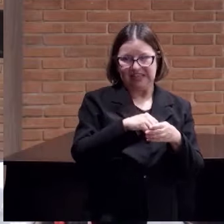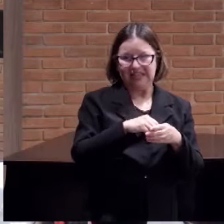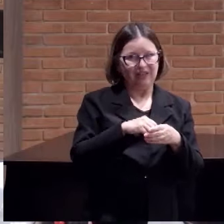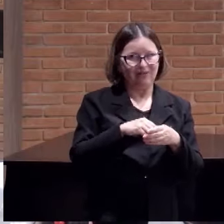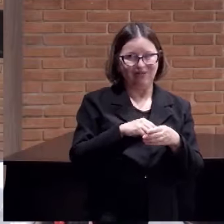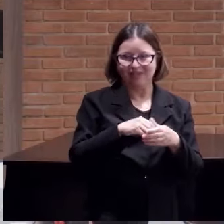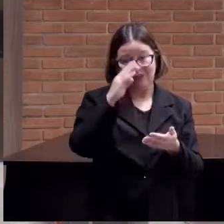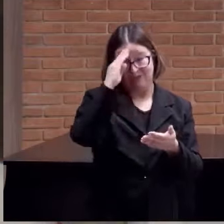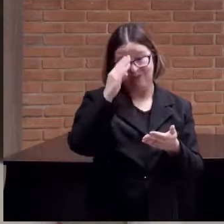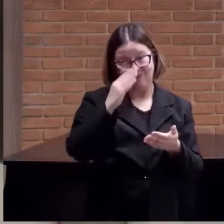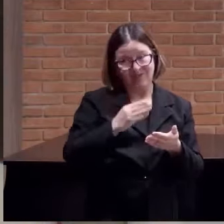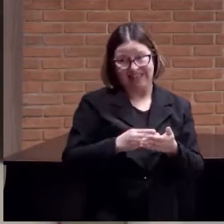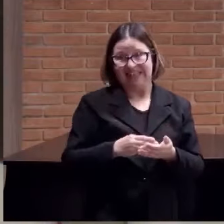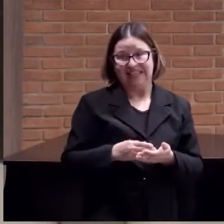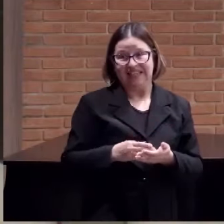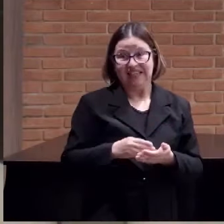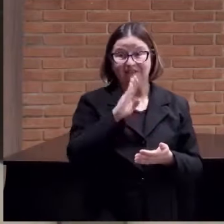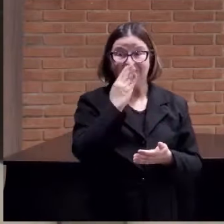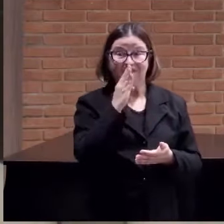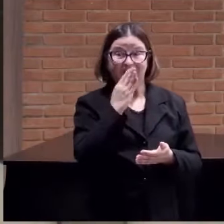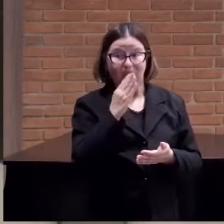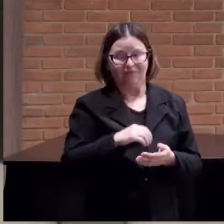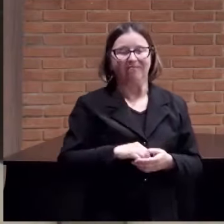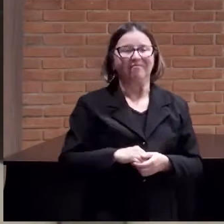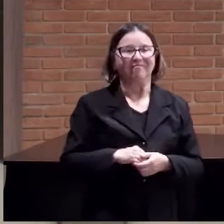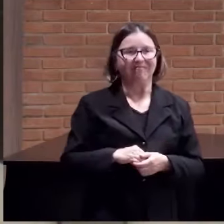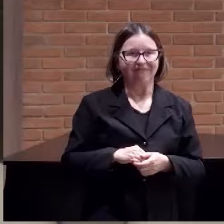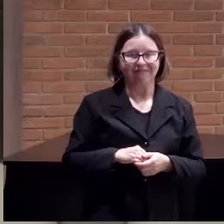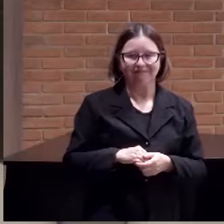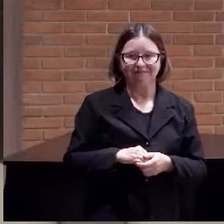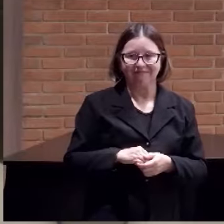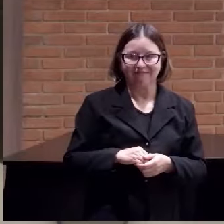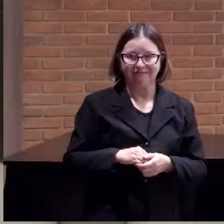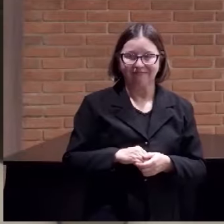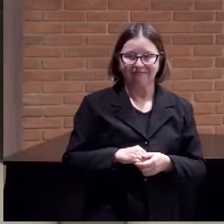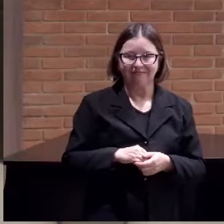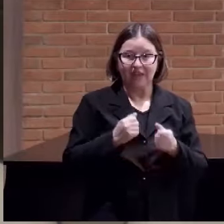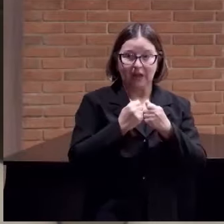Capítulo 2 de Apocalipse, verso 9.